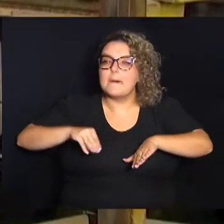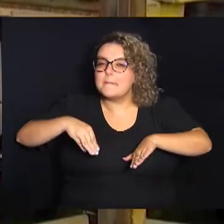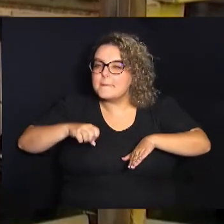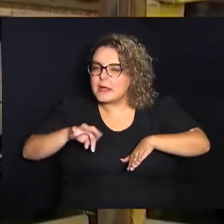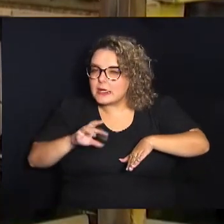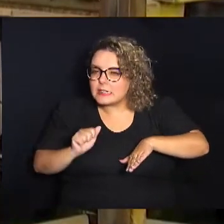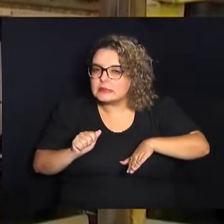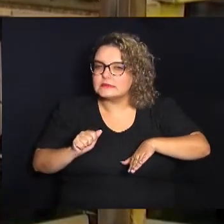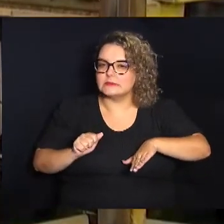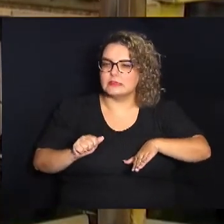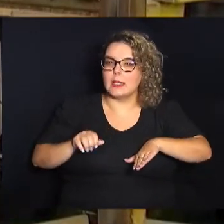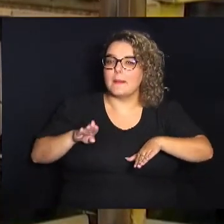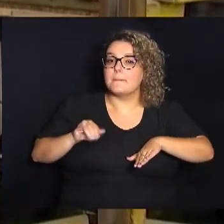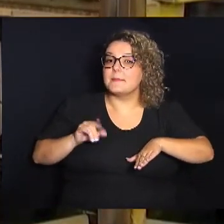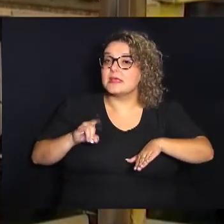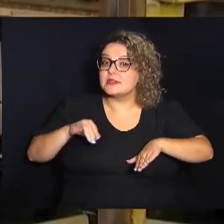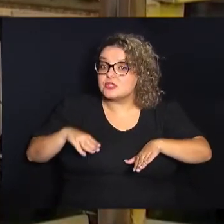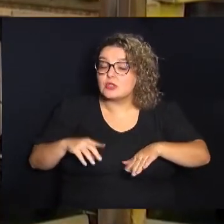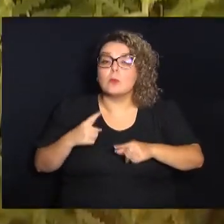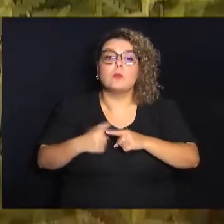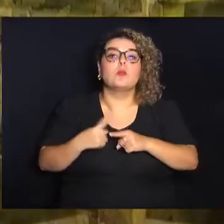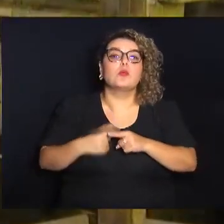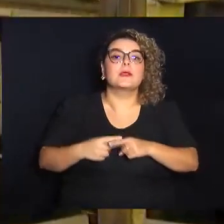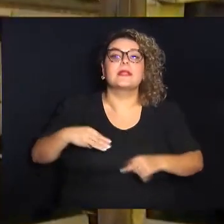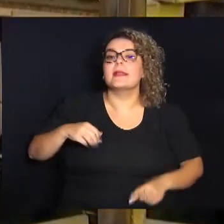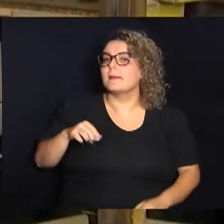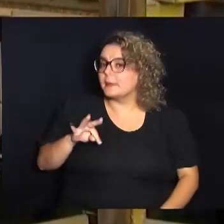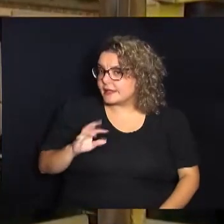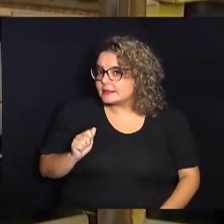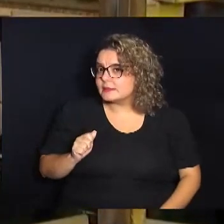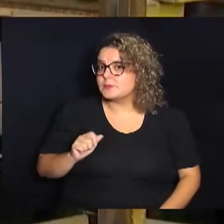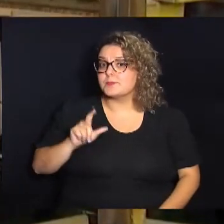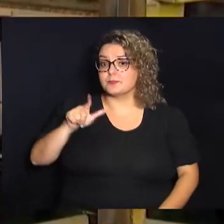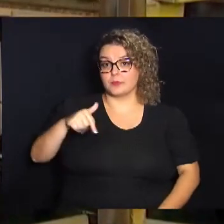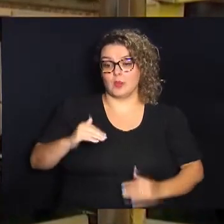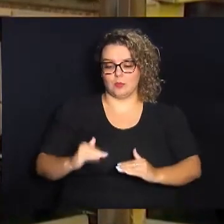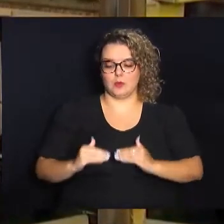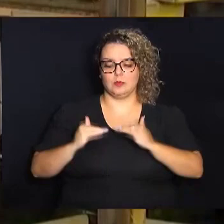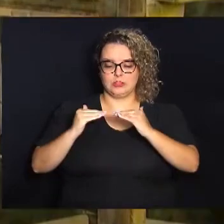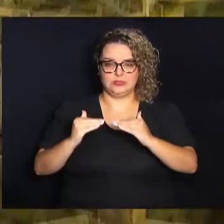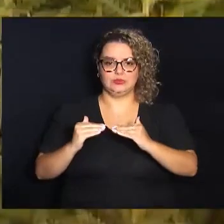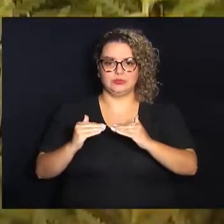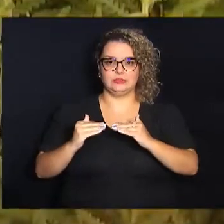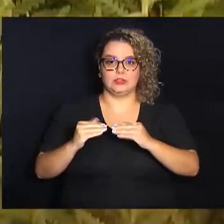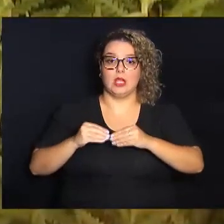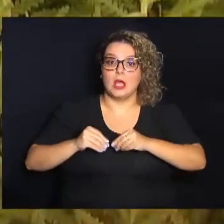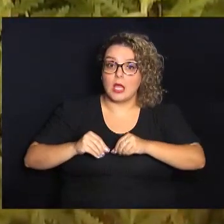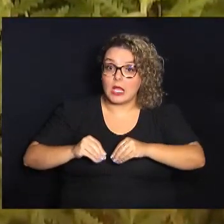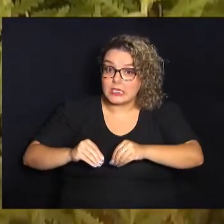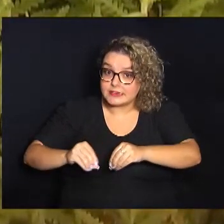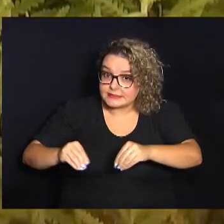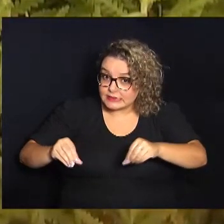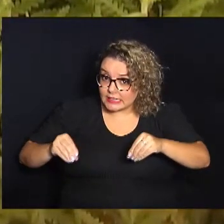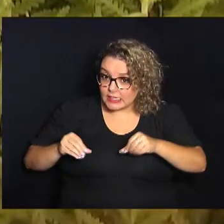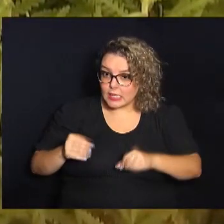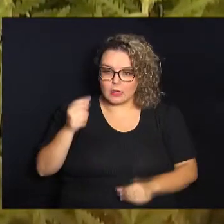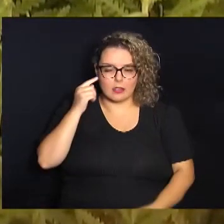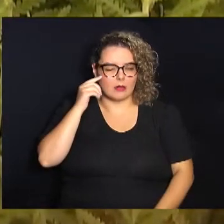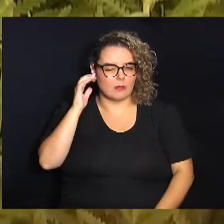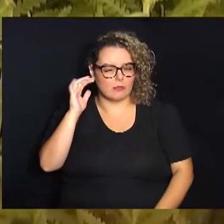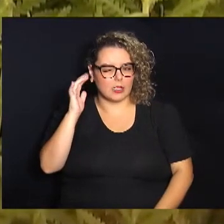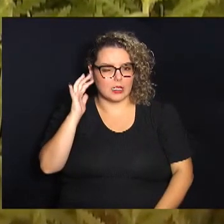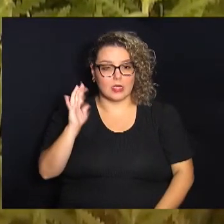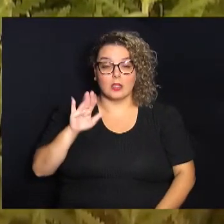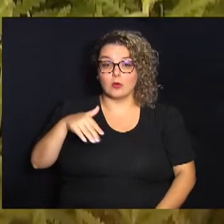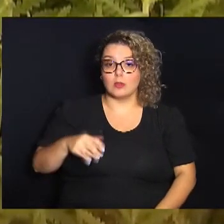de manta de bidim. Por que dessa mantinha? Porque depois por cima eu vou colocar a terra. E imagina só quando você